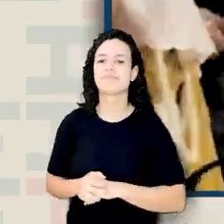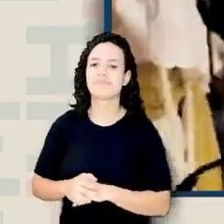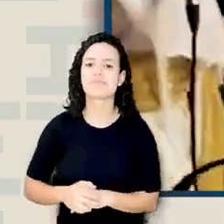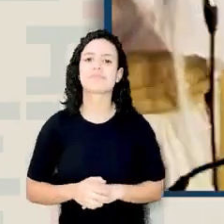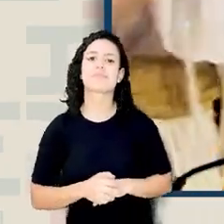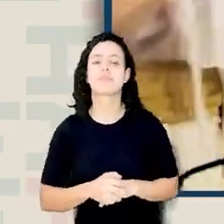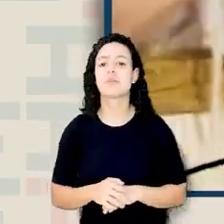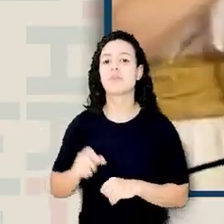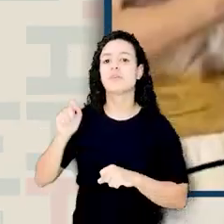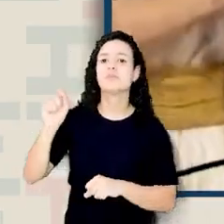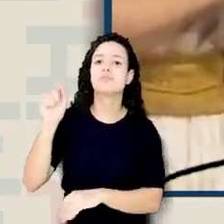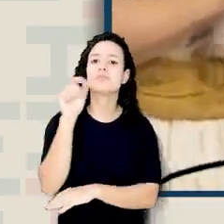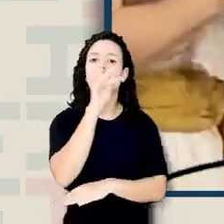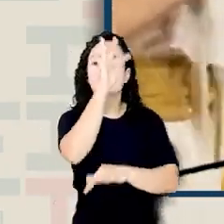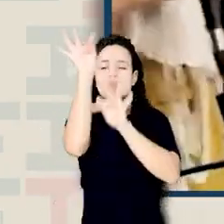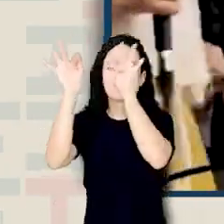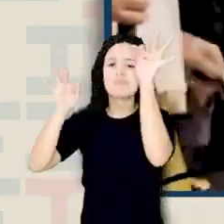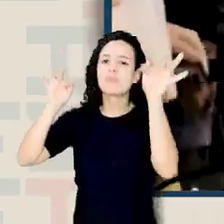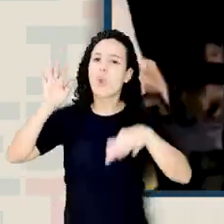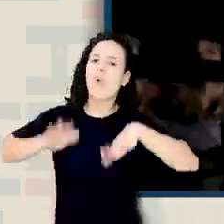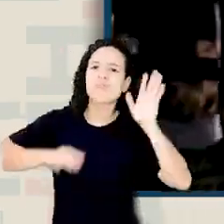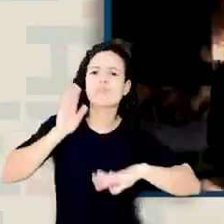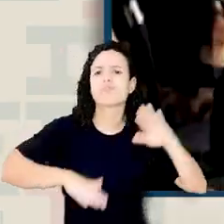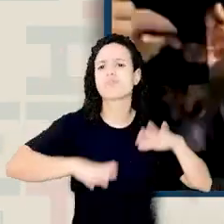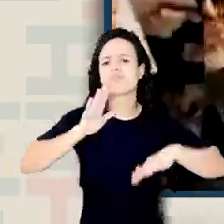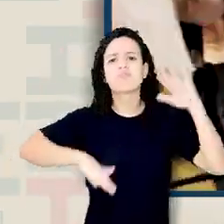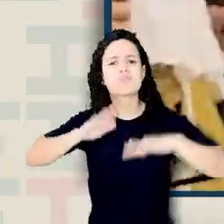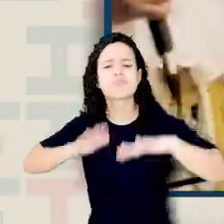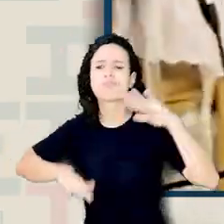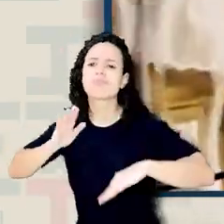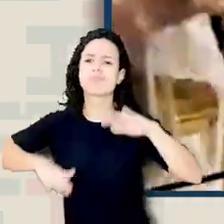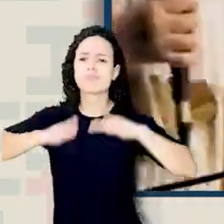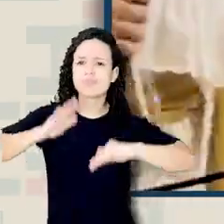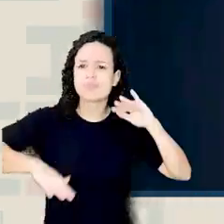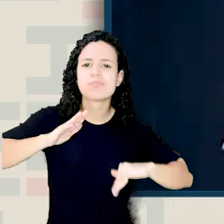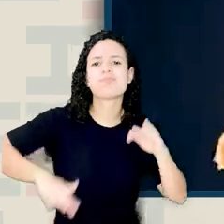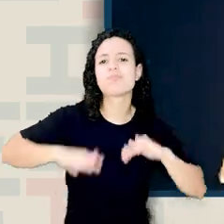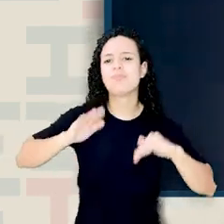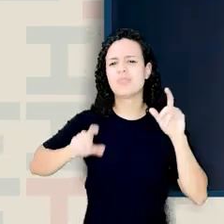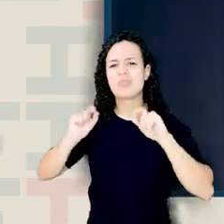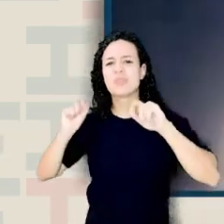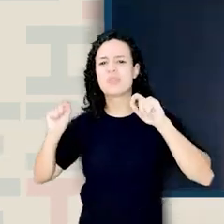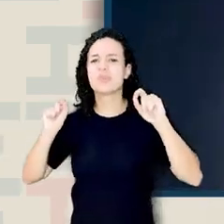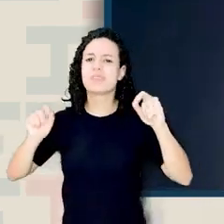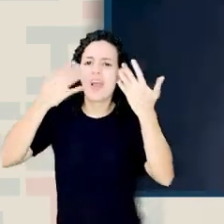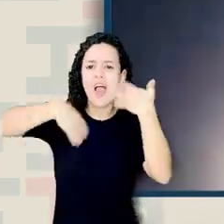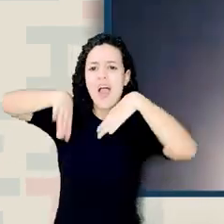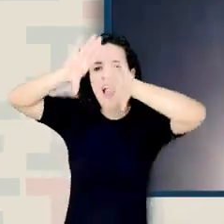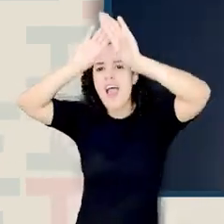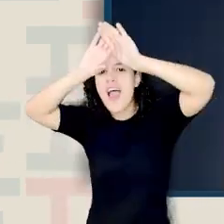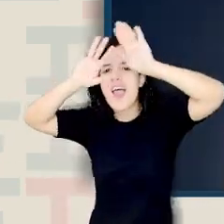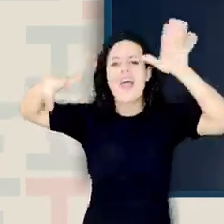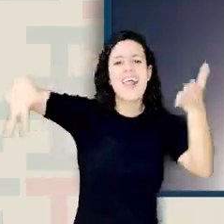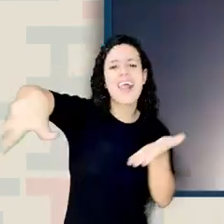Dançam as cores, o som dos tambores, dançam os orixás.